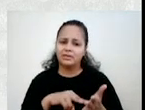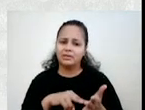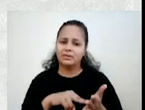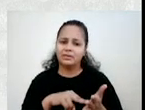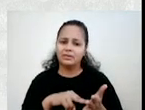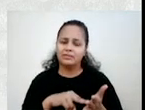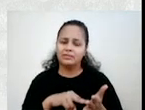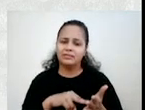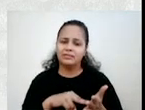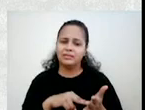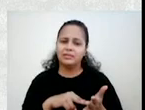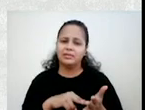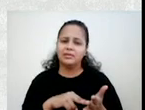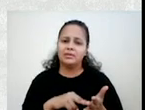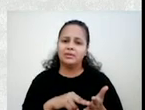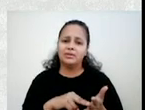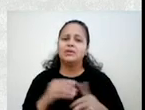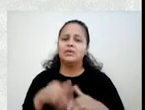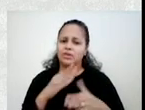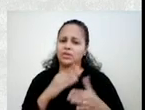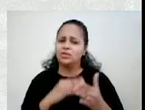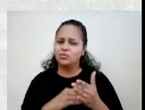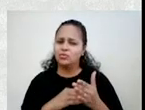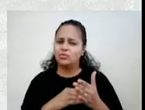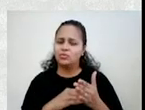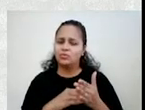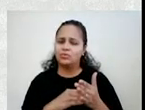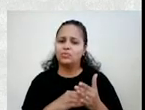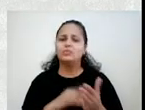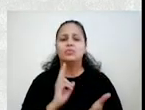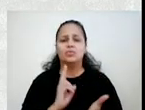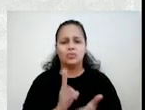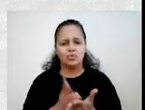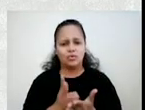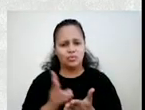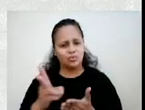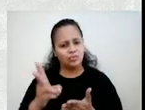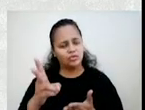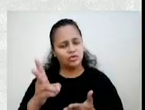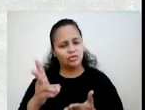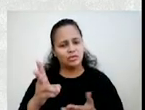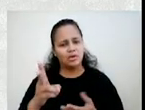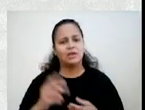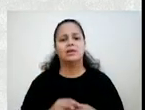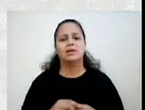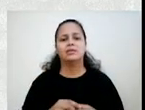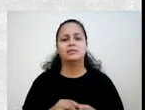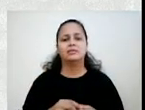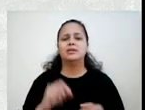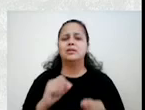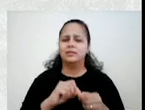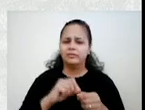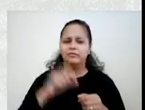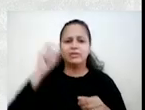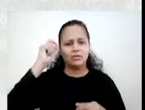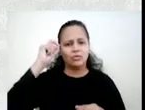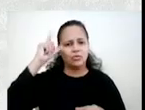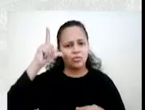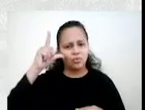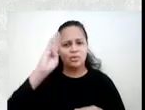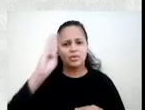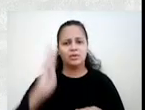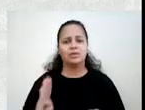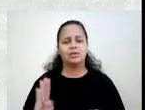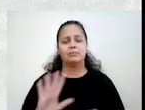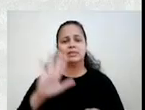que tais tradições não somente se mantivessem, né, mas que passassem a fazer parte da cultura brasileira